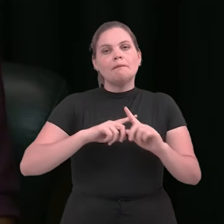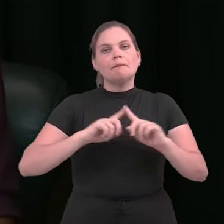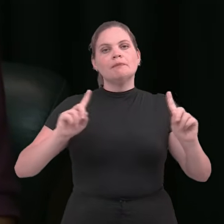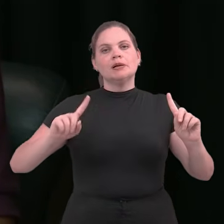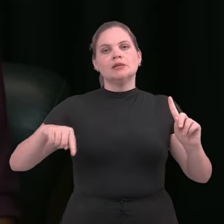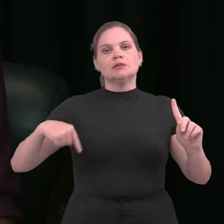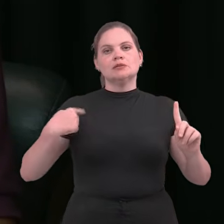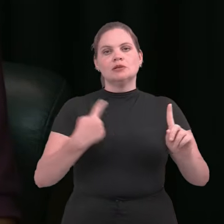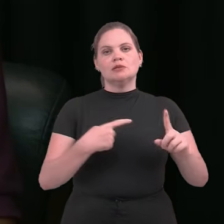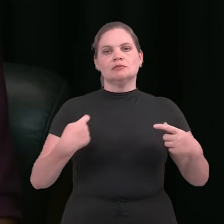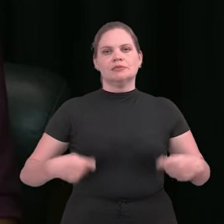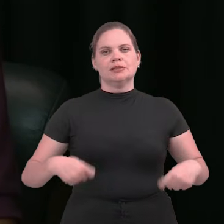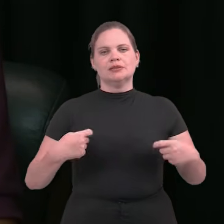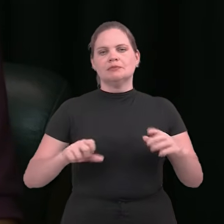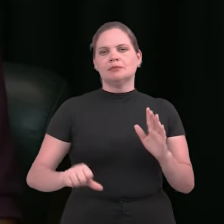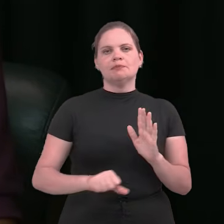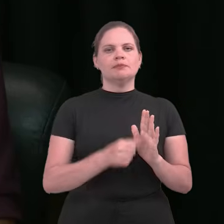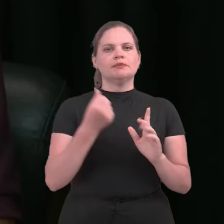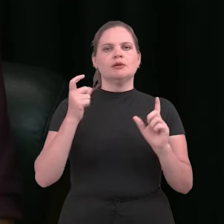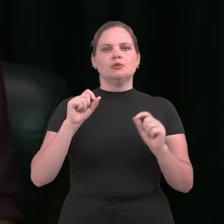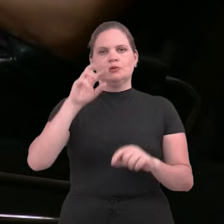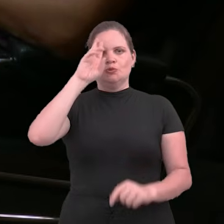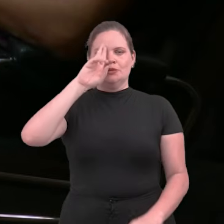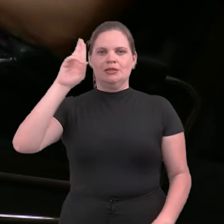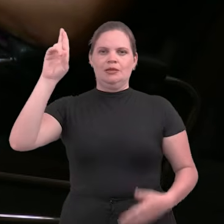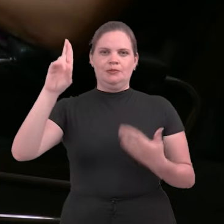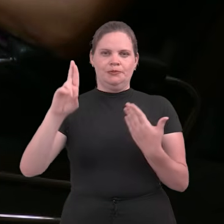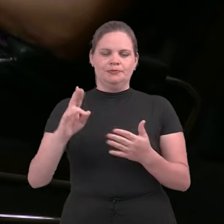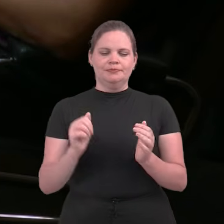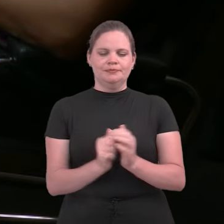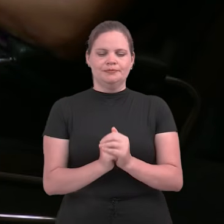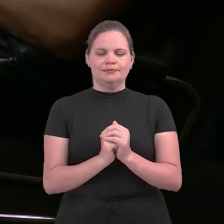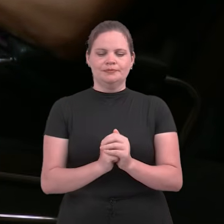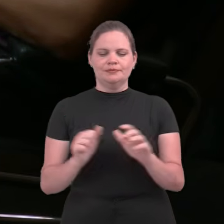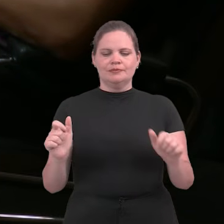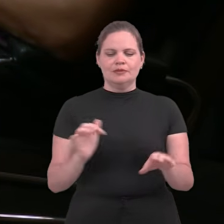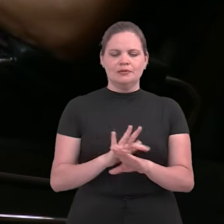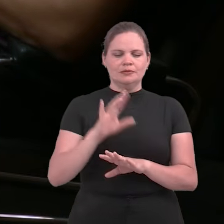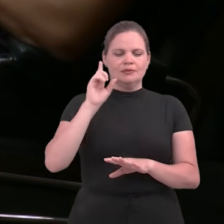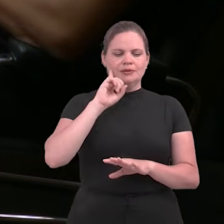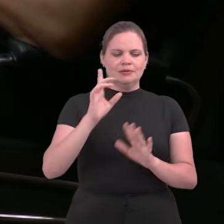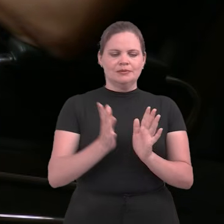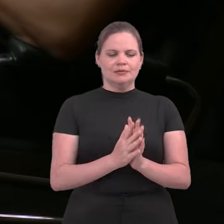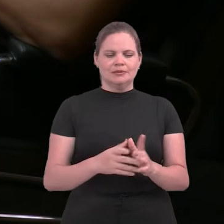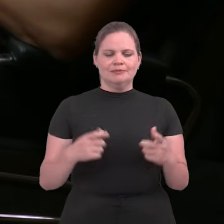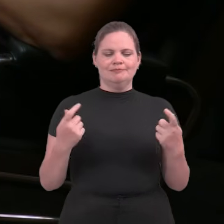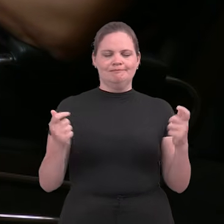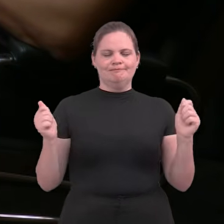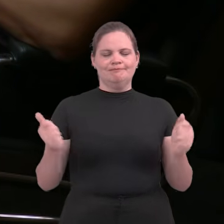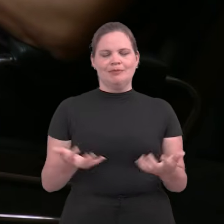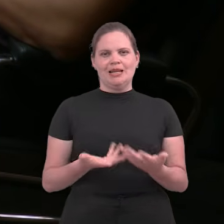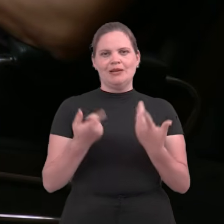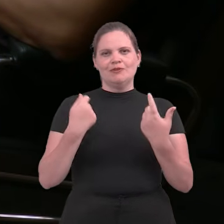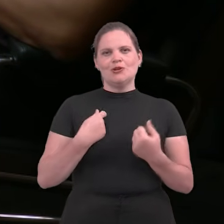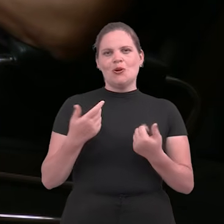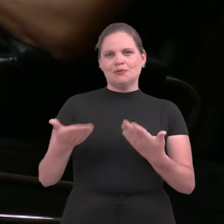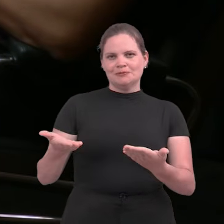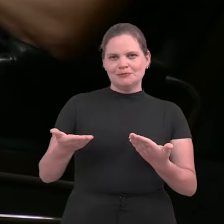em primeiro lugar do Senhor na nossa vida. Glória a Deus. Maravilhoso, meu irmão. Uma bênção, né? Receber o irmão